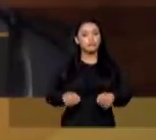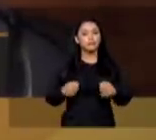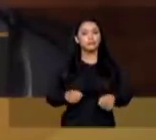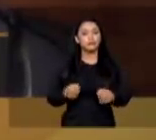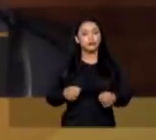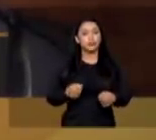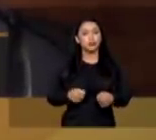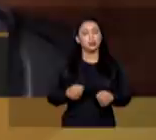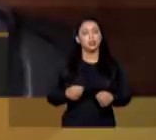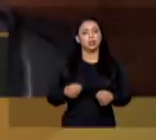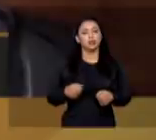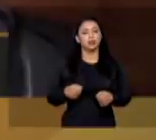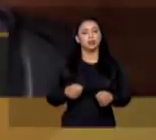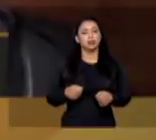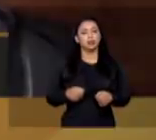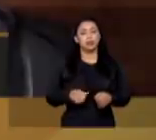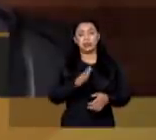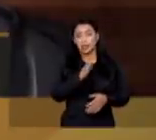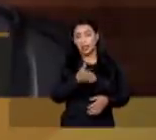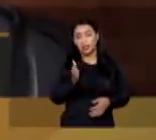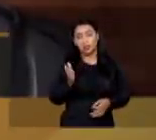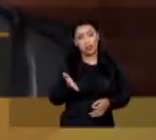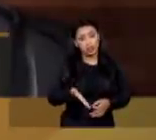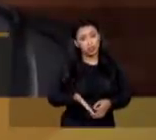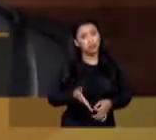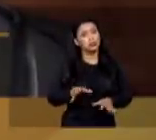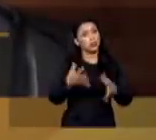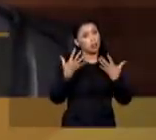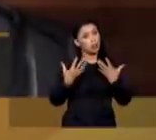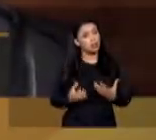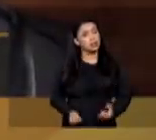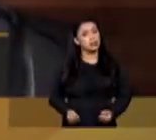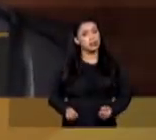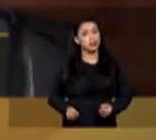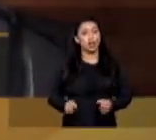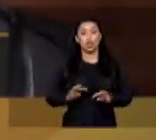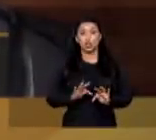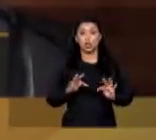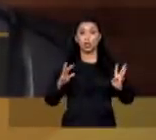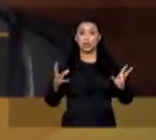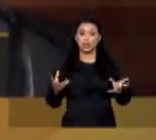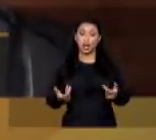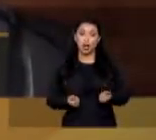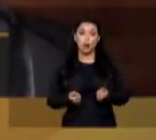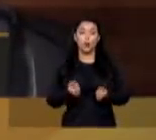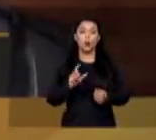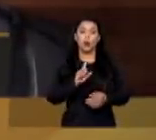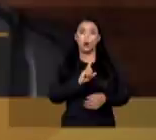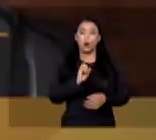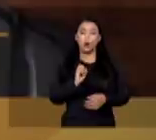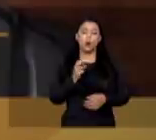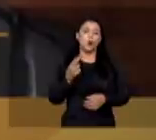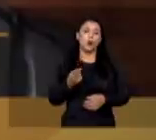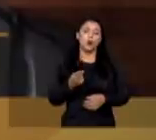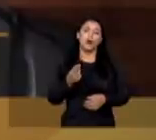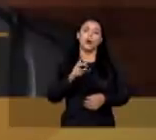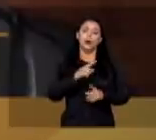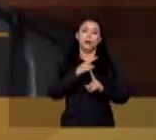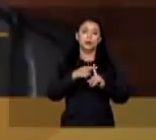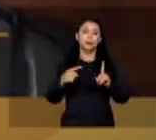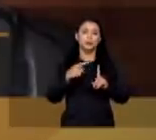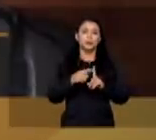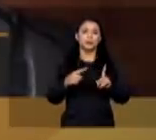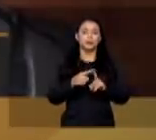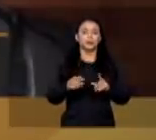ao reconhecimento de nulidades, sejam elas absolutas ou relativas, pois não se